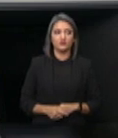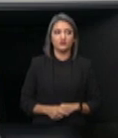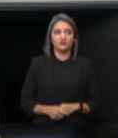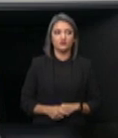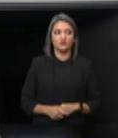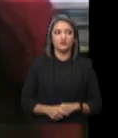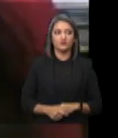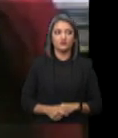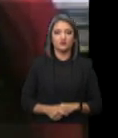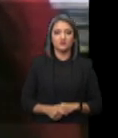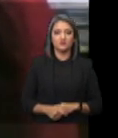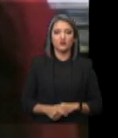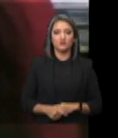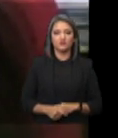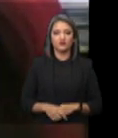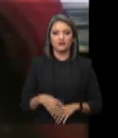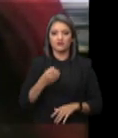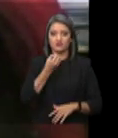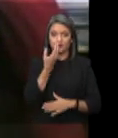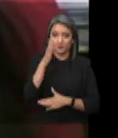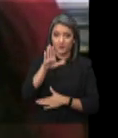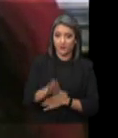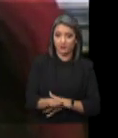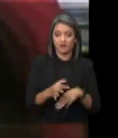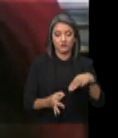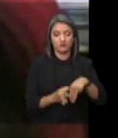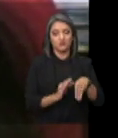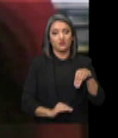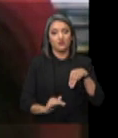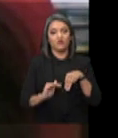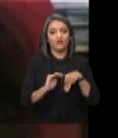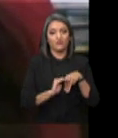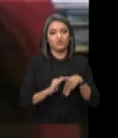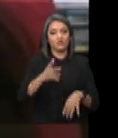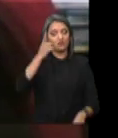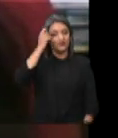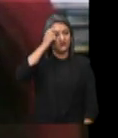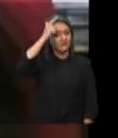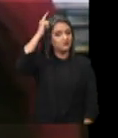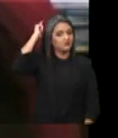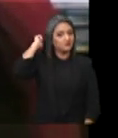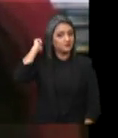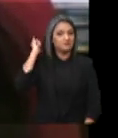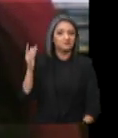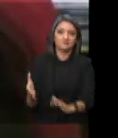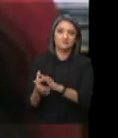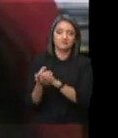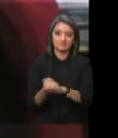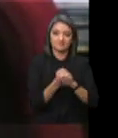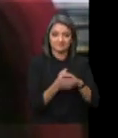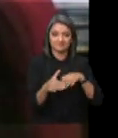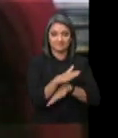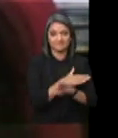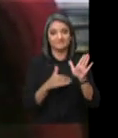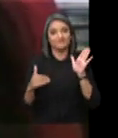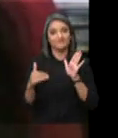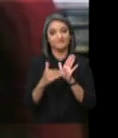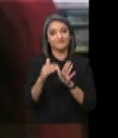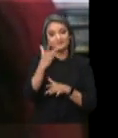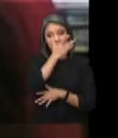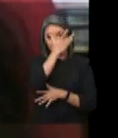uma boa tarde excelentíssimo Ministro Alexandre de Moraes uma saudação a todas todos e todos